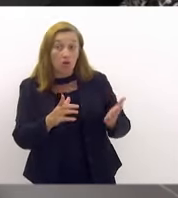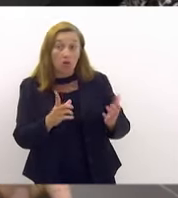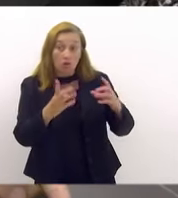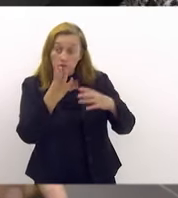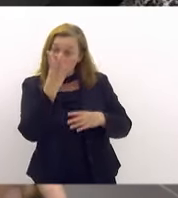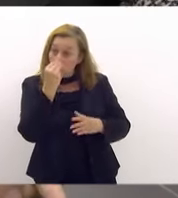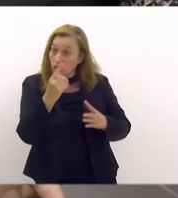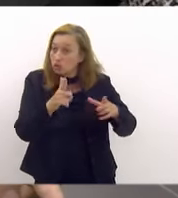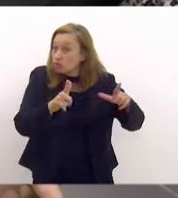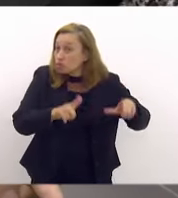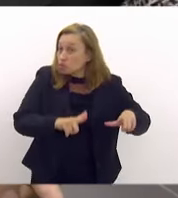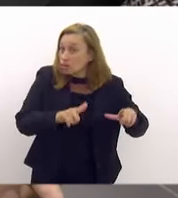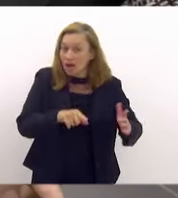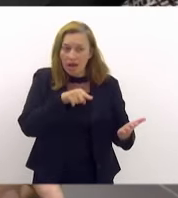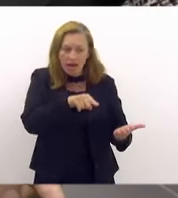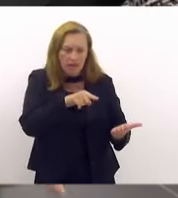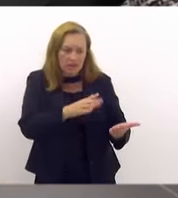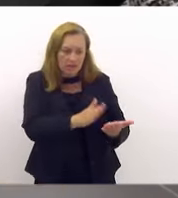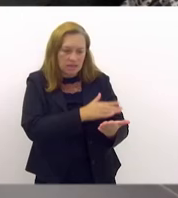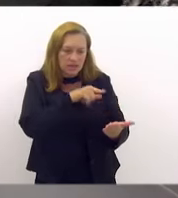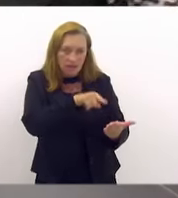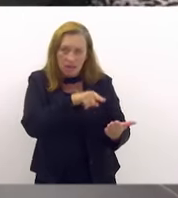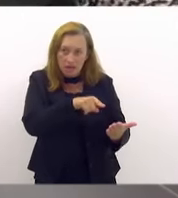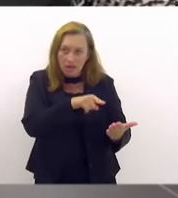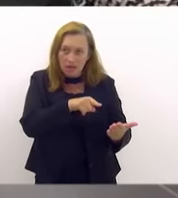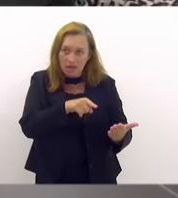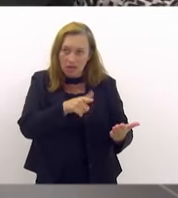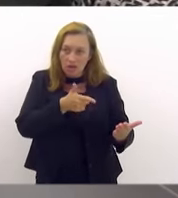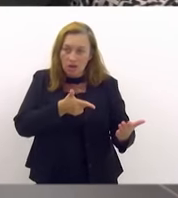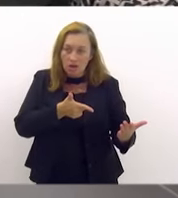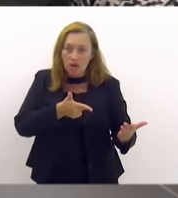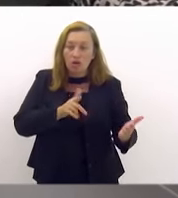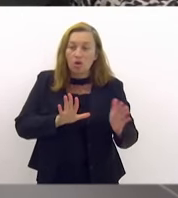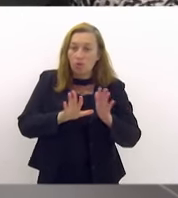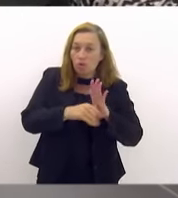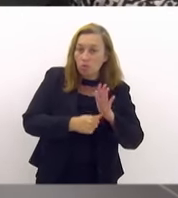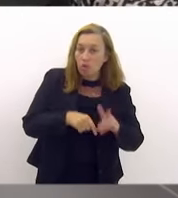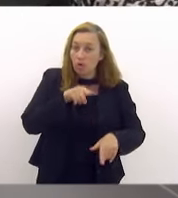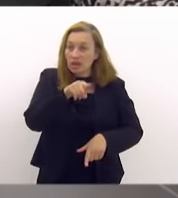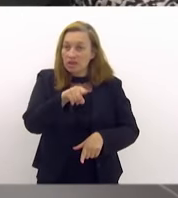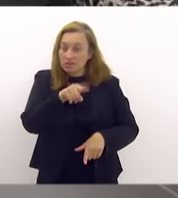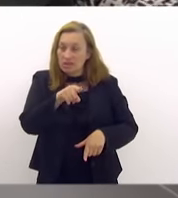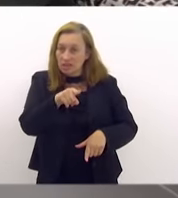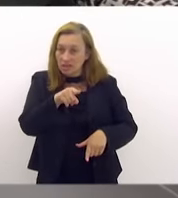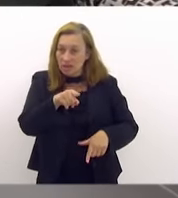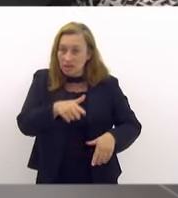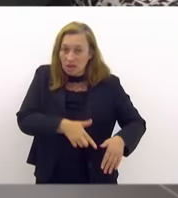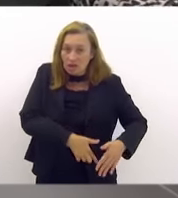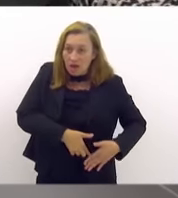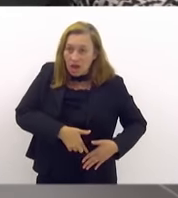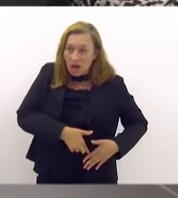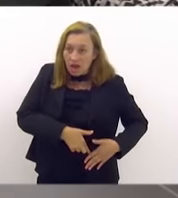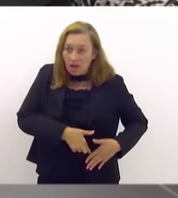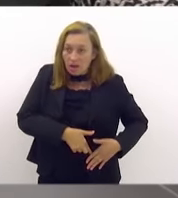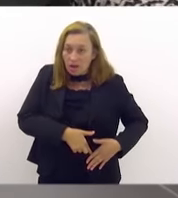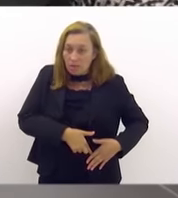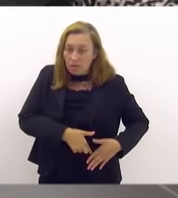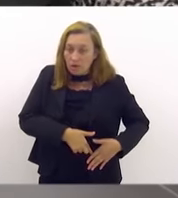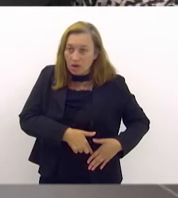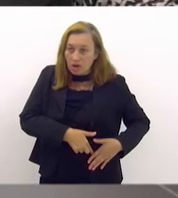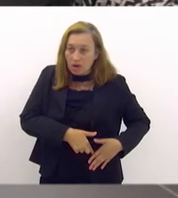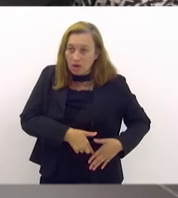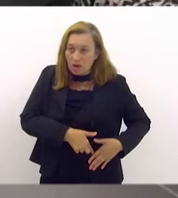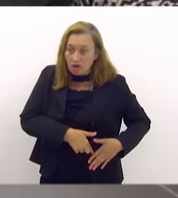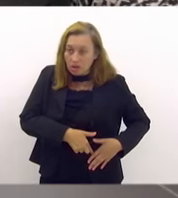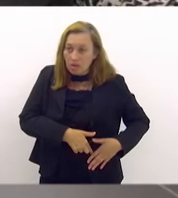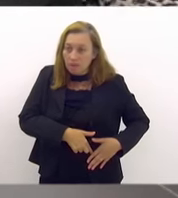aponto esse aqui me rendeu com a arma esse aqui montou guarda na quarto do meu filho esse aqui eu sei que ingressou na